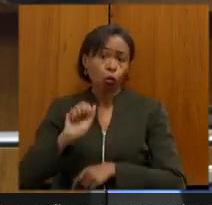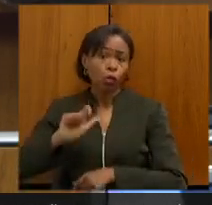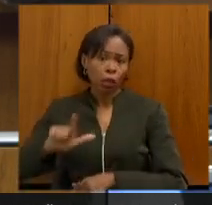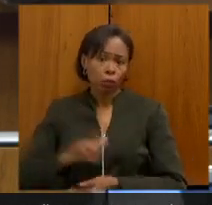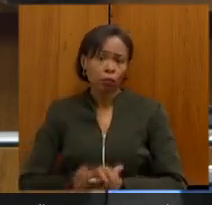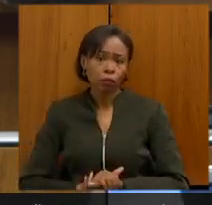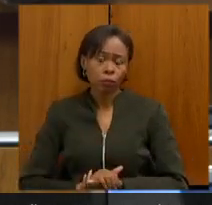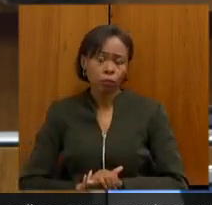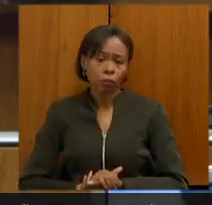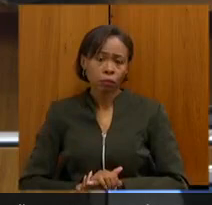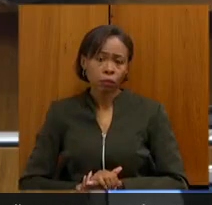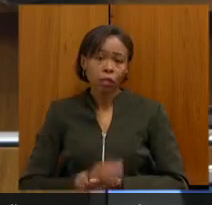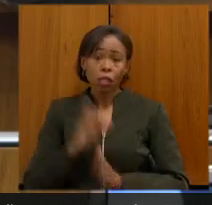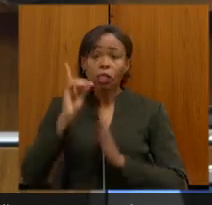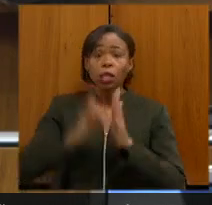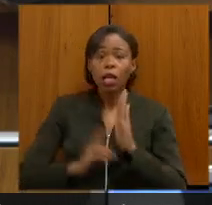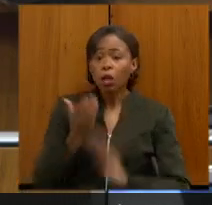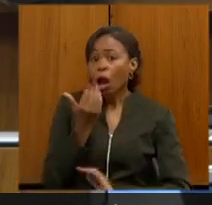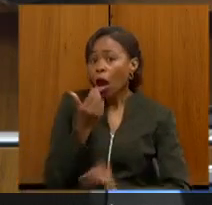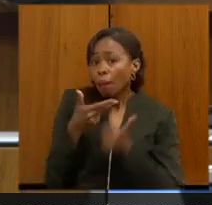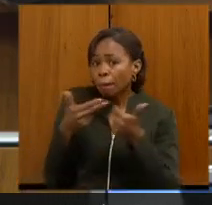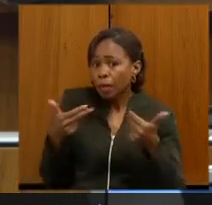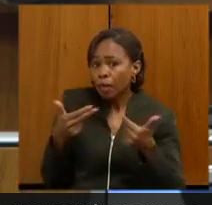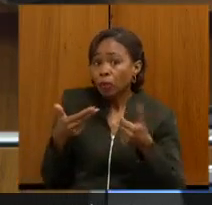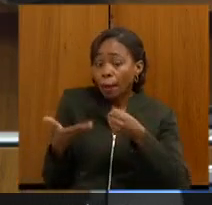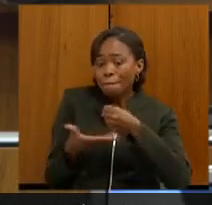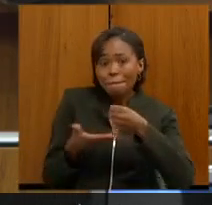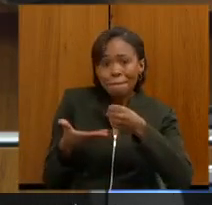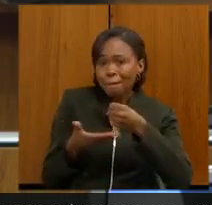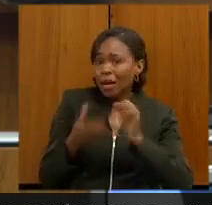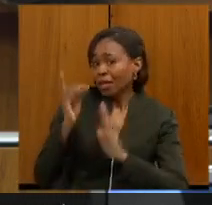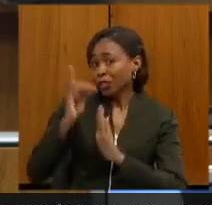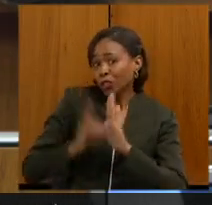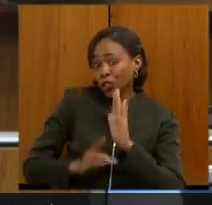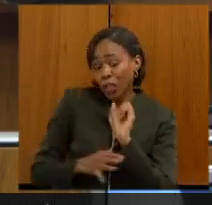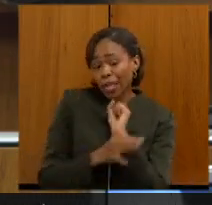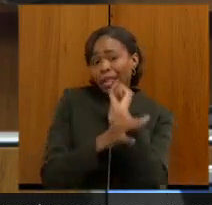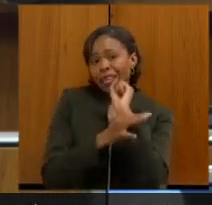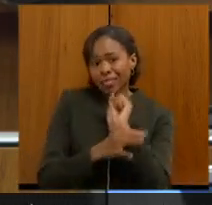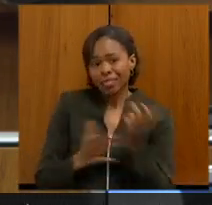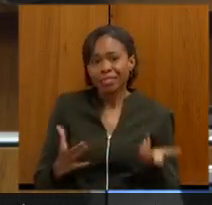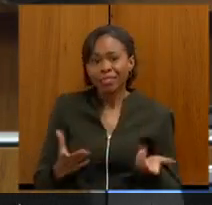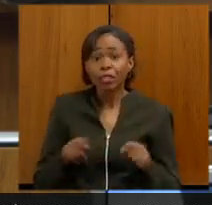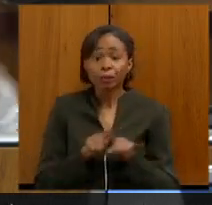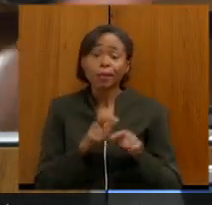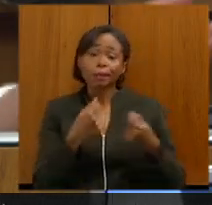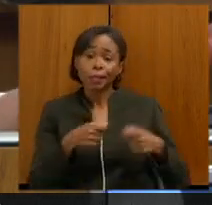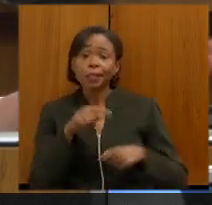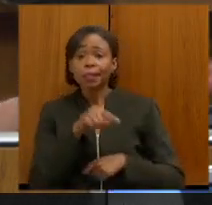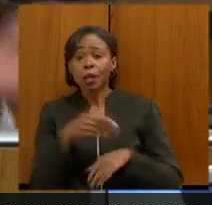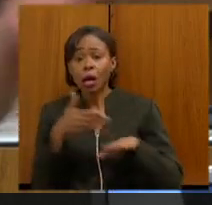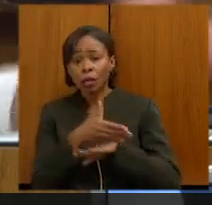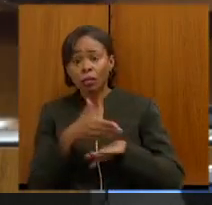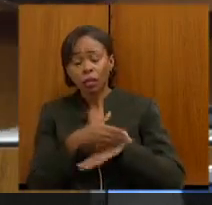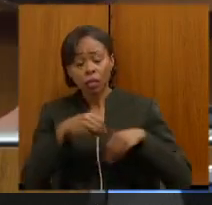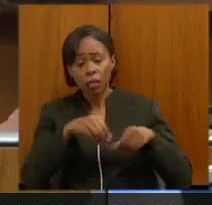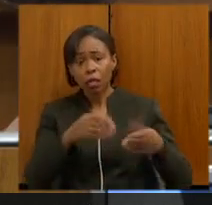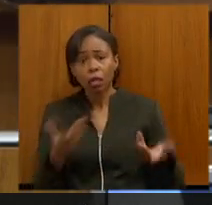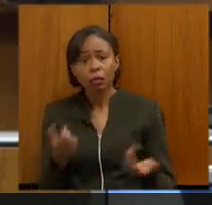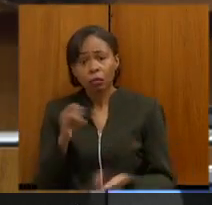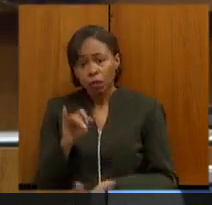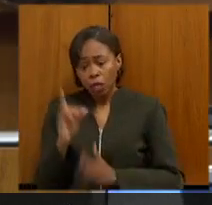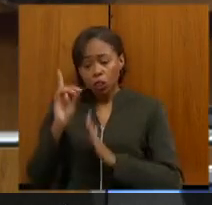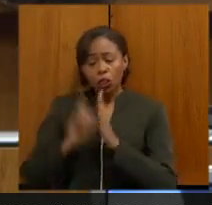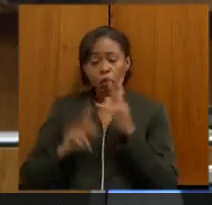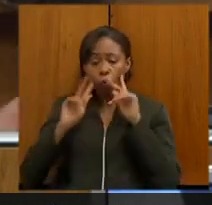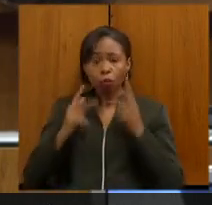direito alimenta direito humano essencial ele depende também do acesso à terra não existe direito Monte se a